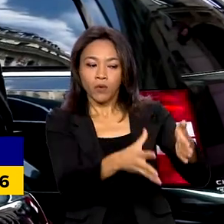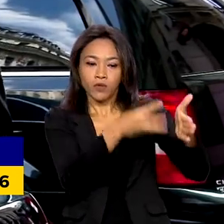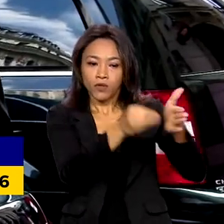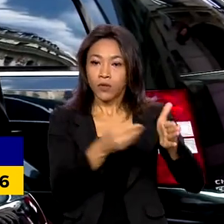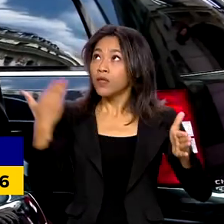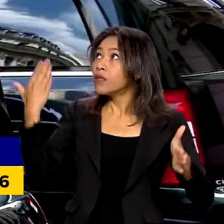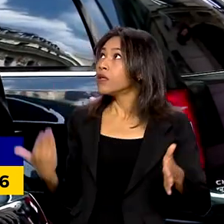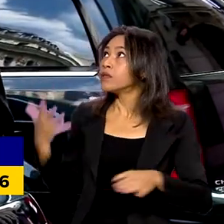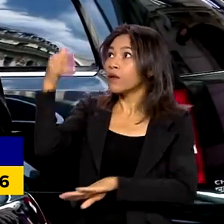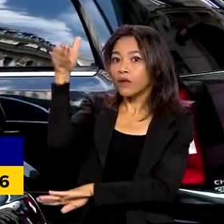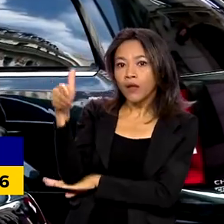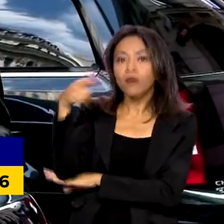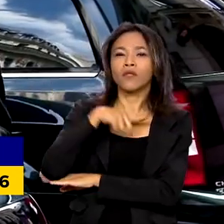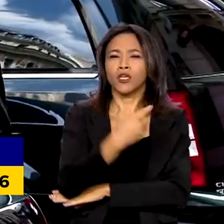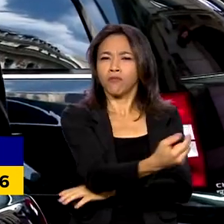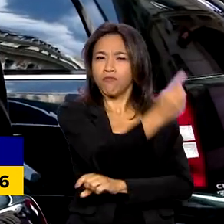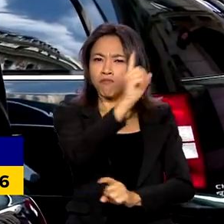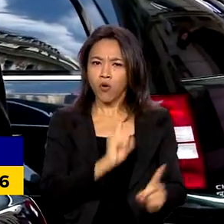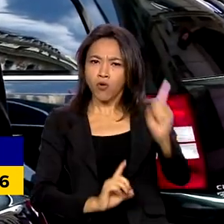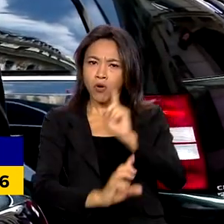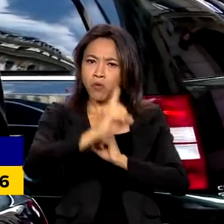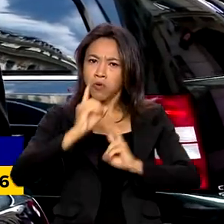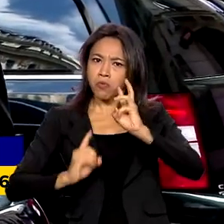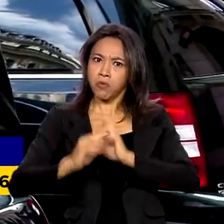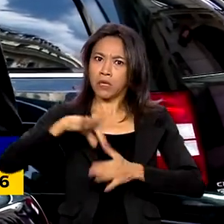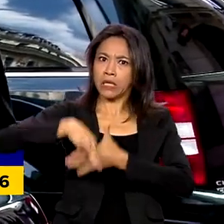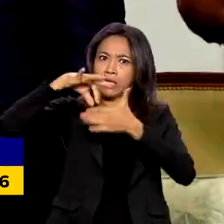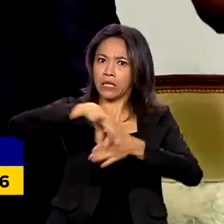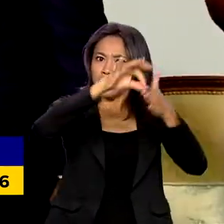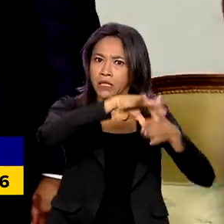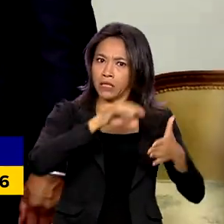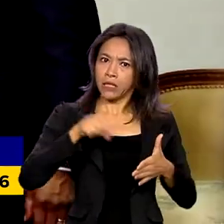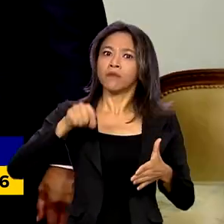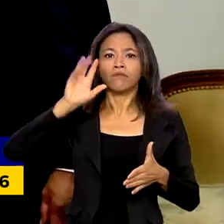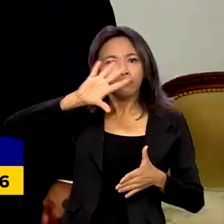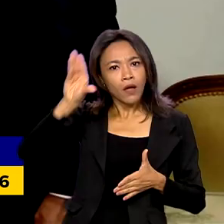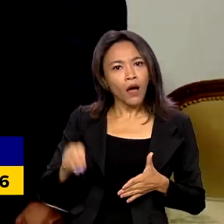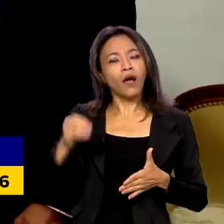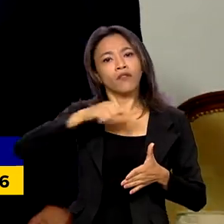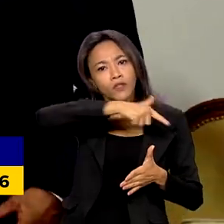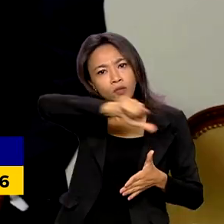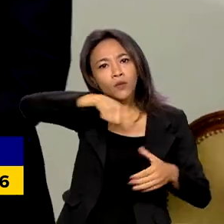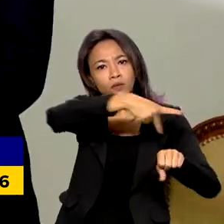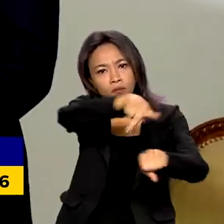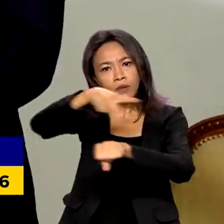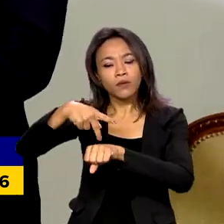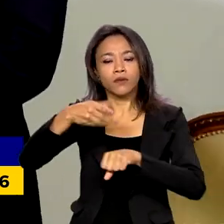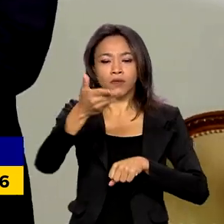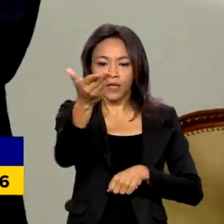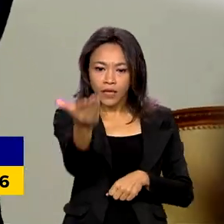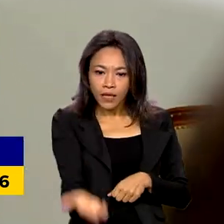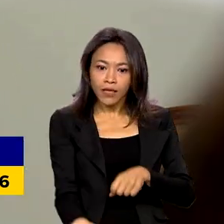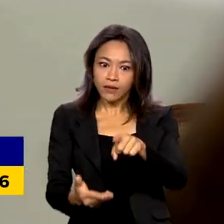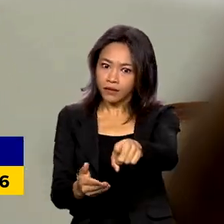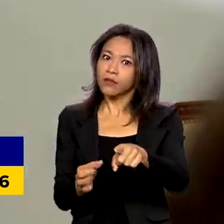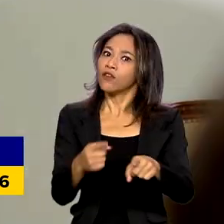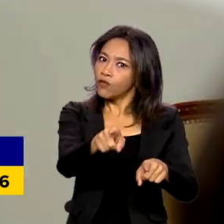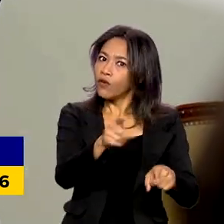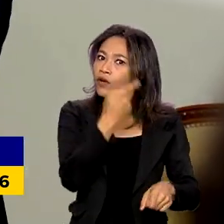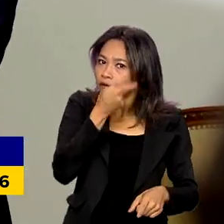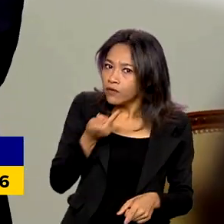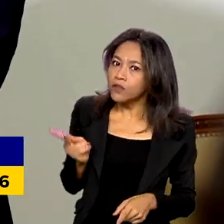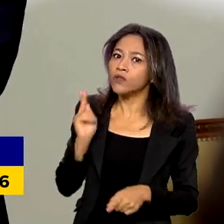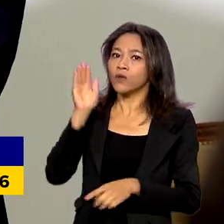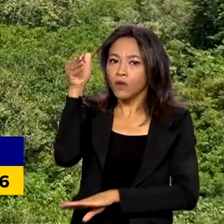autoridades e chefes de Estado da Europa, das Américas e da África. O presidente do Congo, Denis Sassou Nguesso, foi uma das autoridades